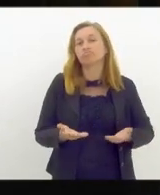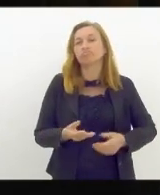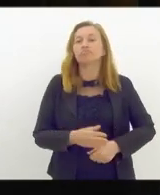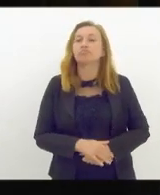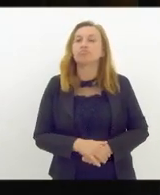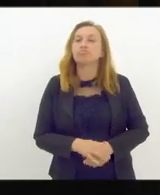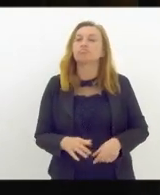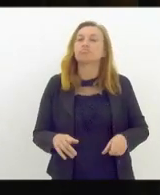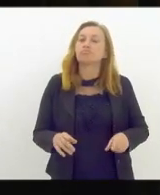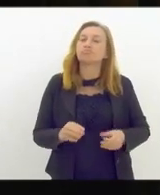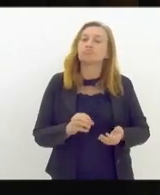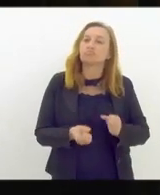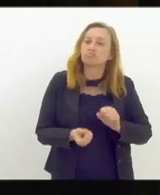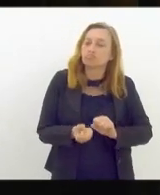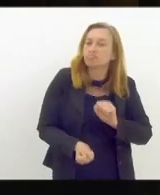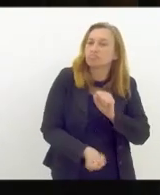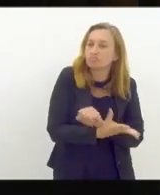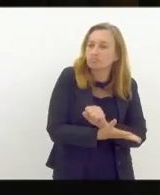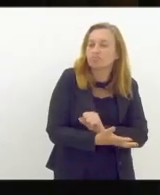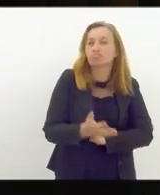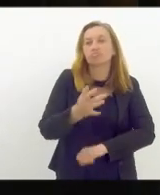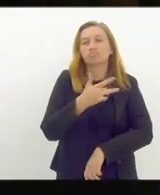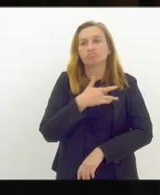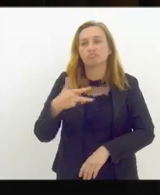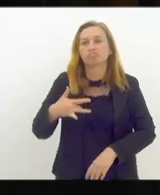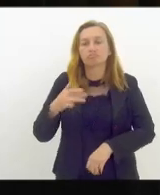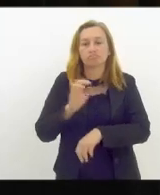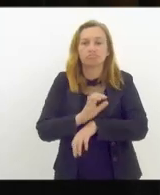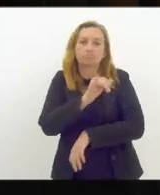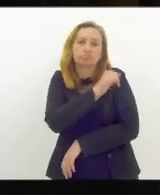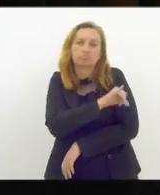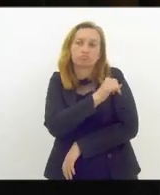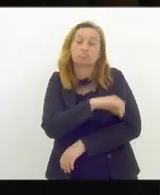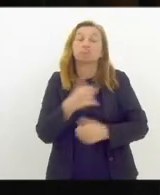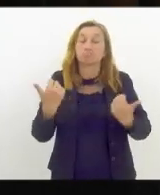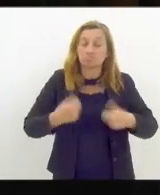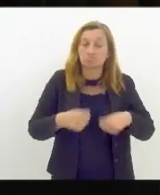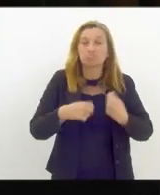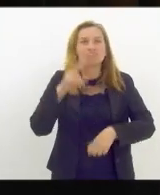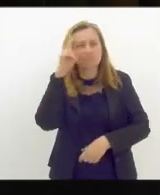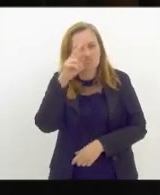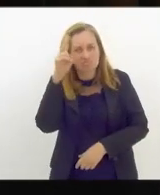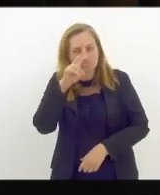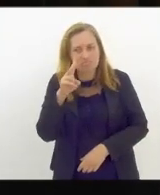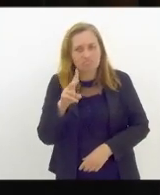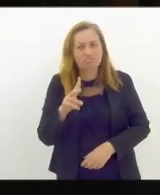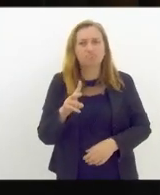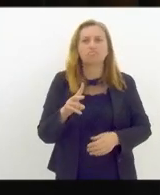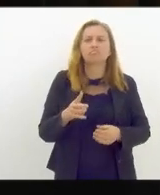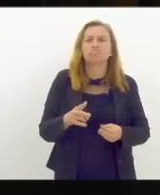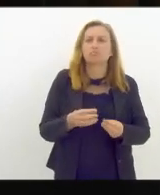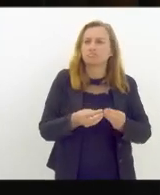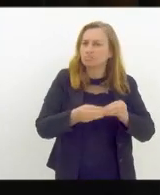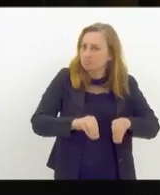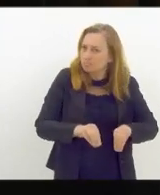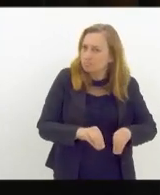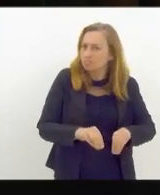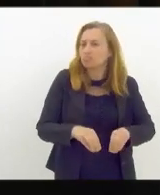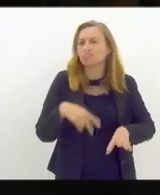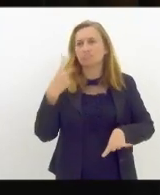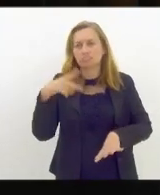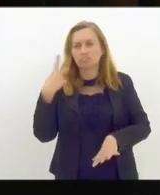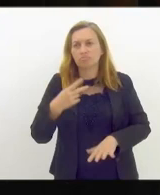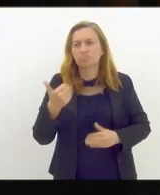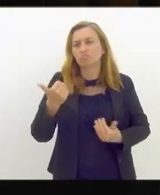negacionismo e a corrupção na saúde aqui no estado do Rio de Janeiro. Precisamos lembrar que isso é consequência de uma política